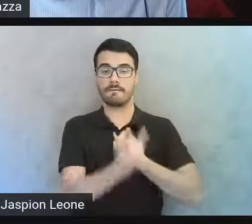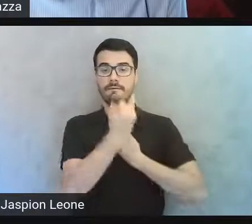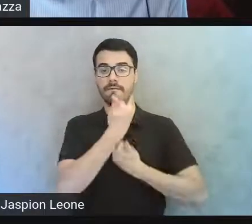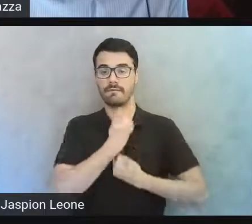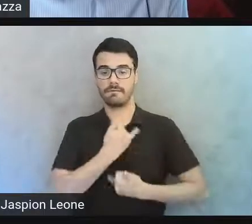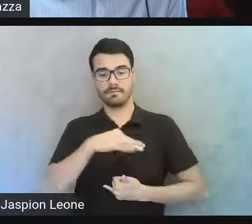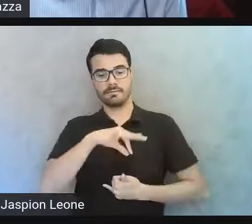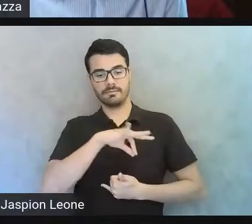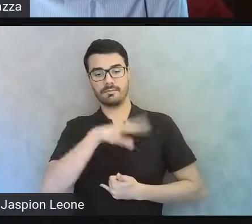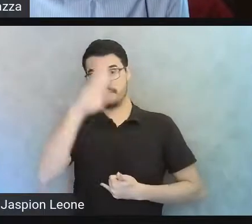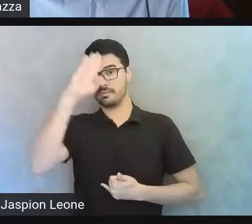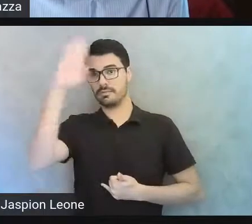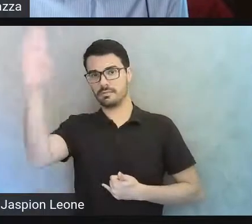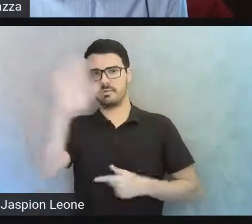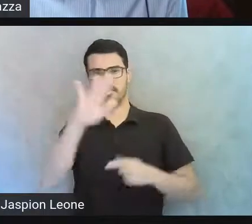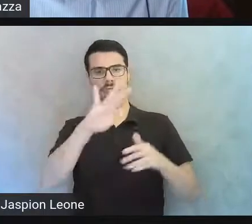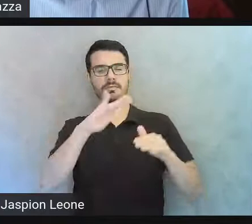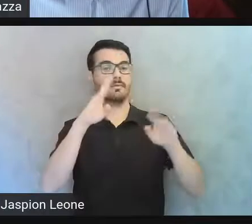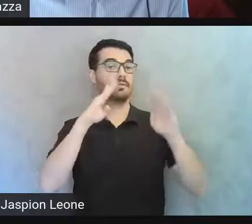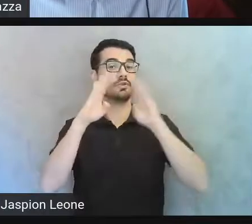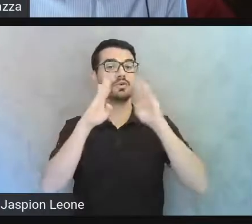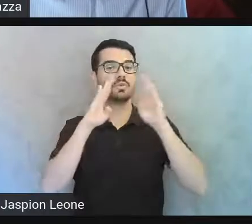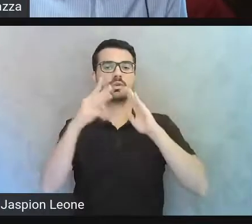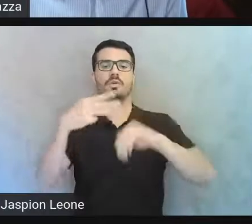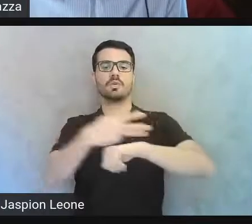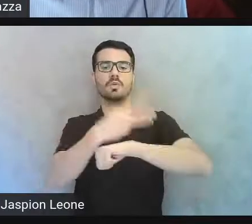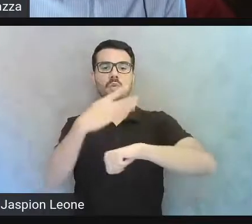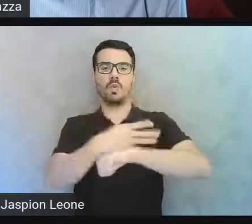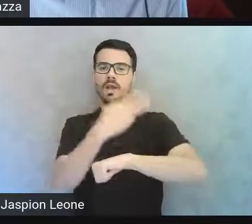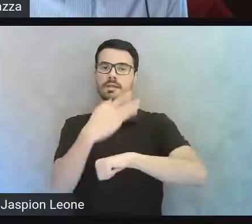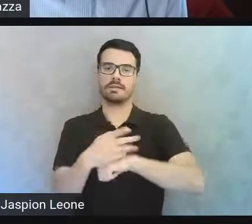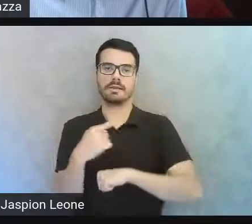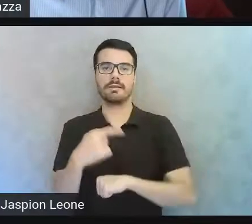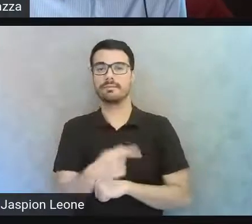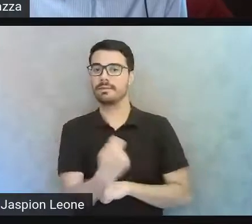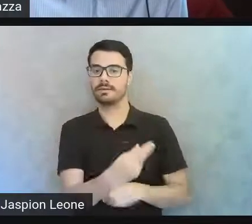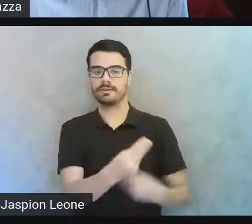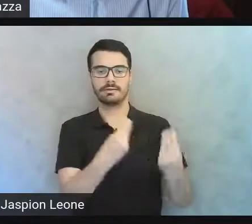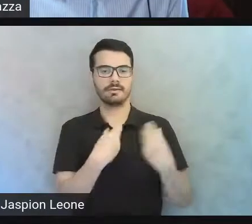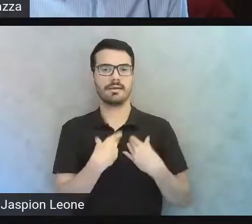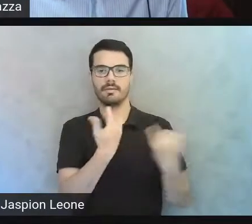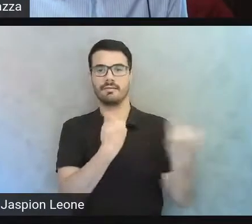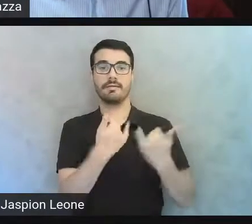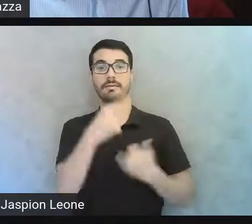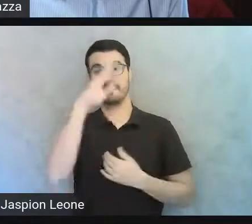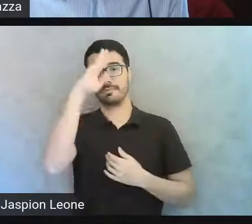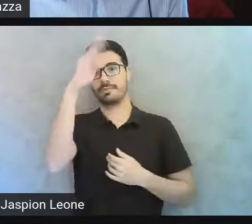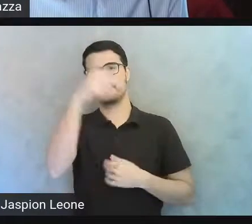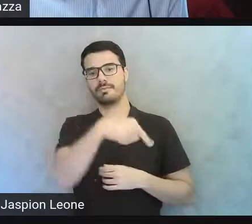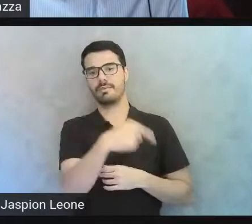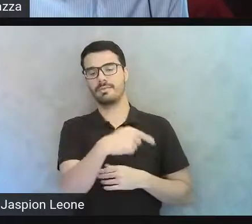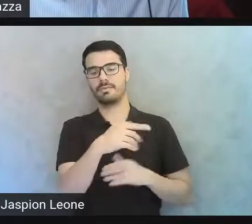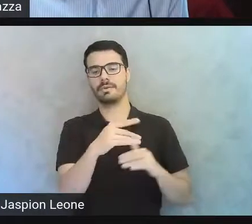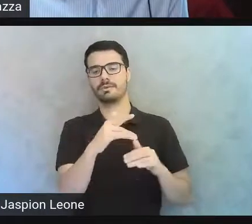principalmente Facebook com o WhatsApp e as outras redes, né, mas principalmente o WhatsApp.